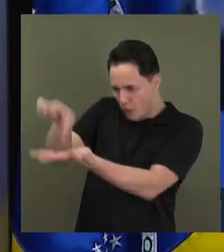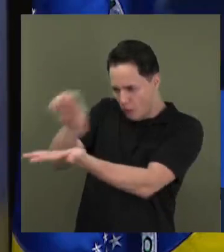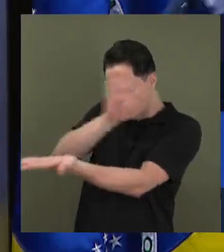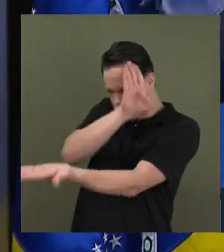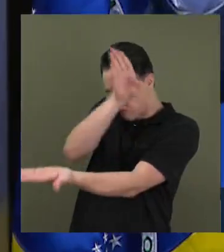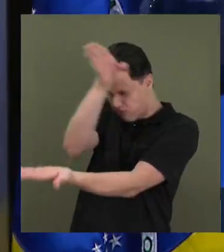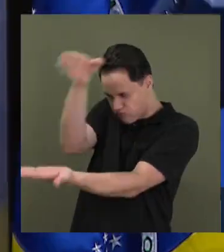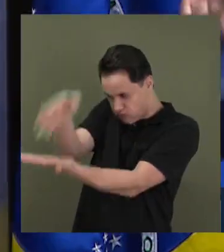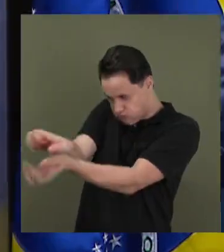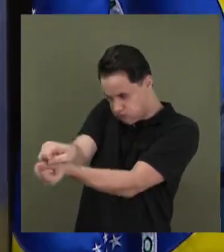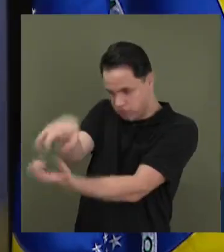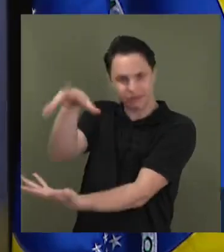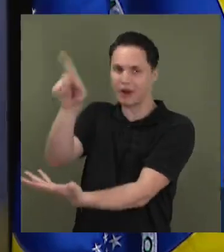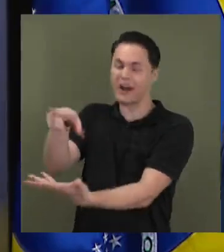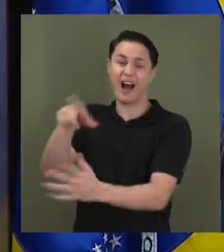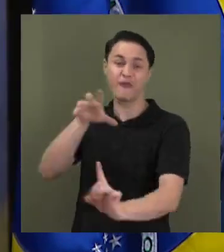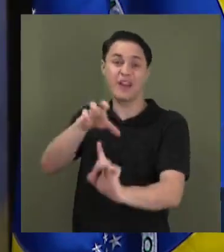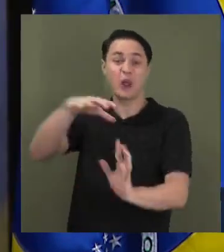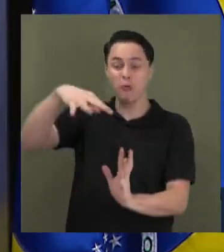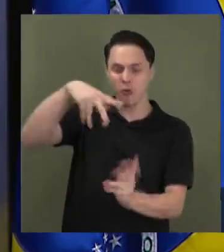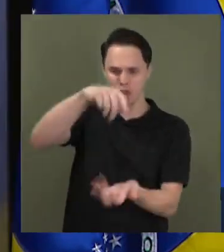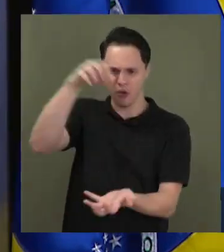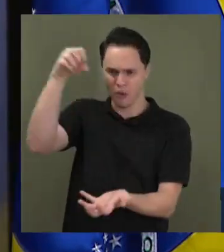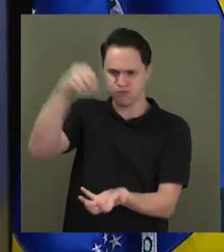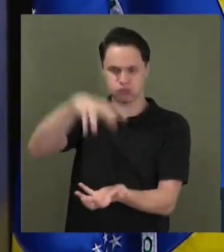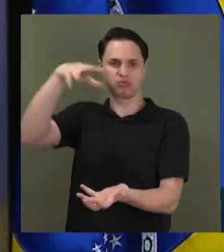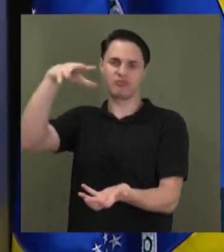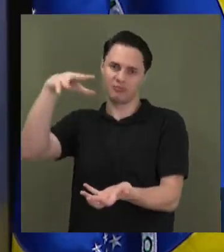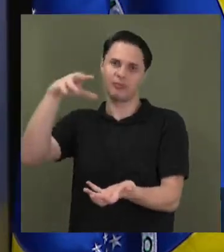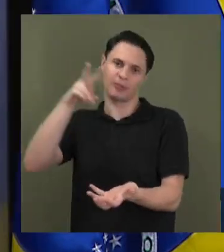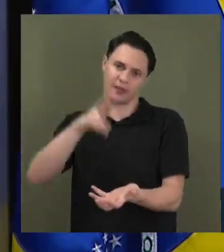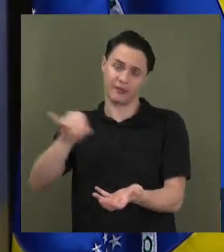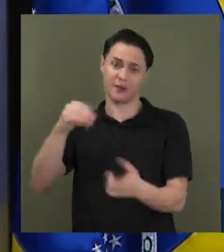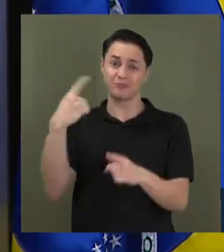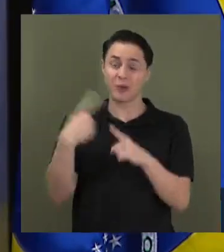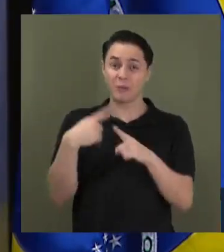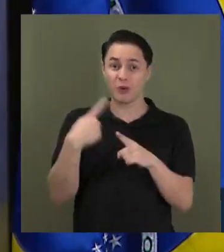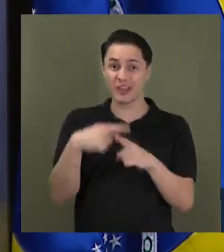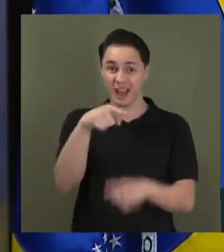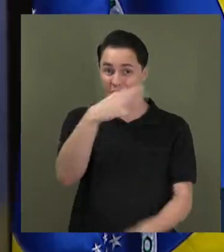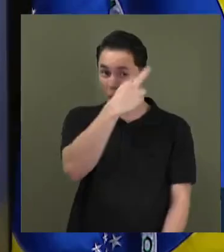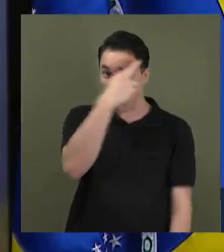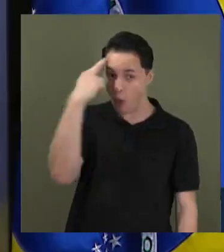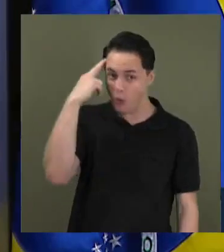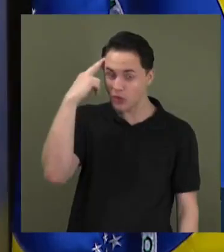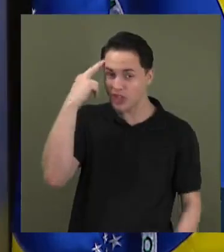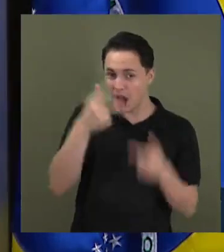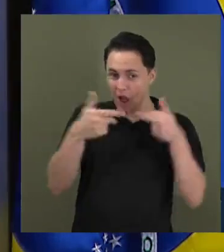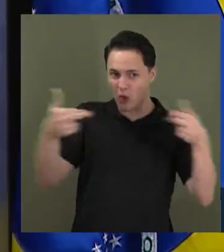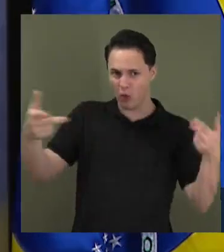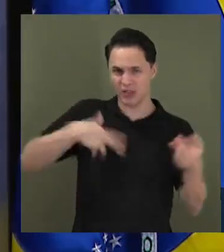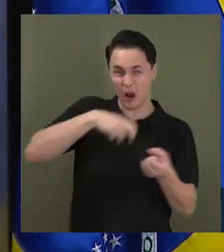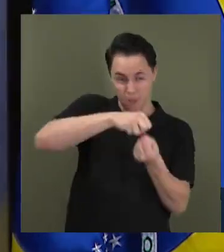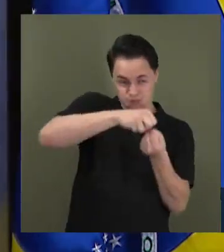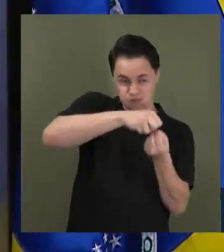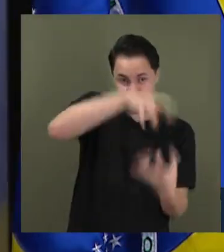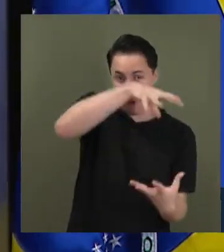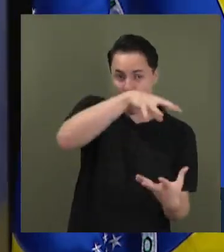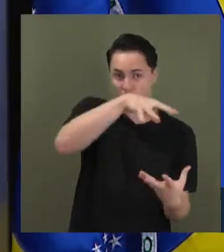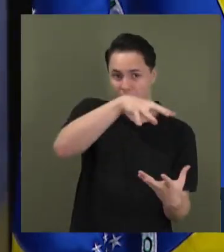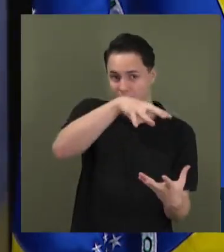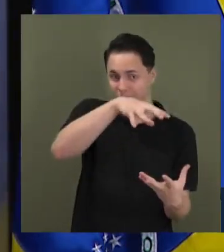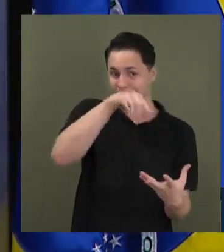abrangência global. Os arsenais nucleares em posse da Rússia e dos Estados Unidos